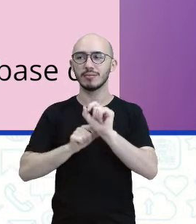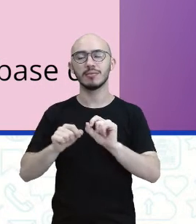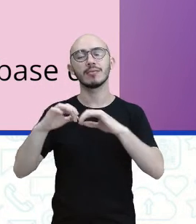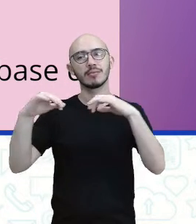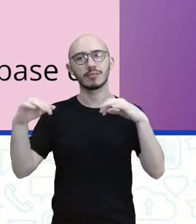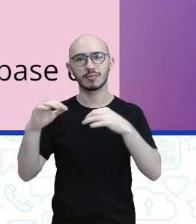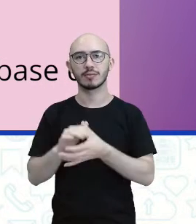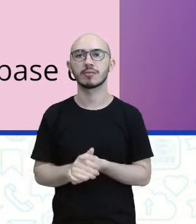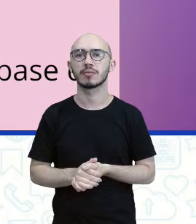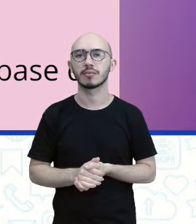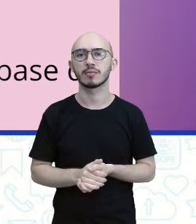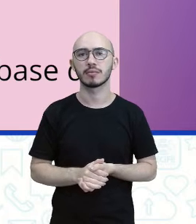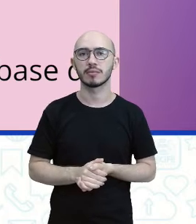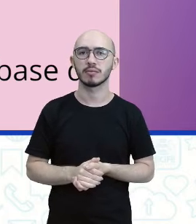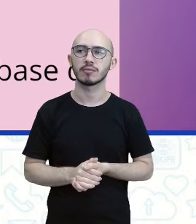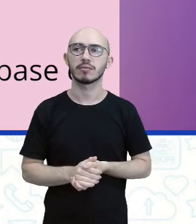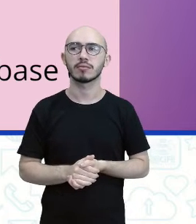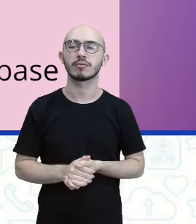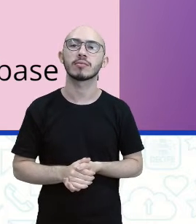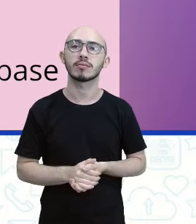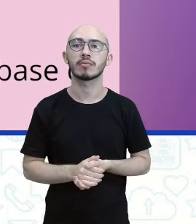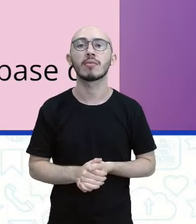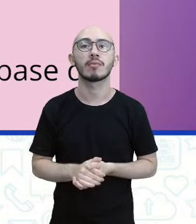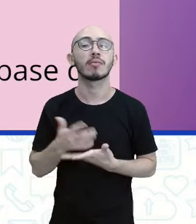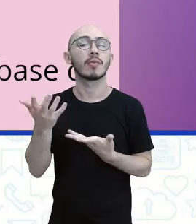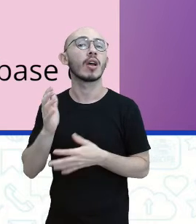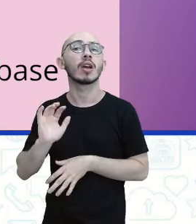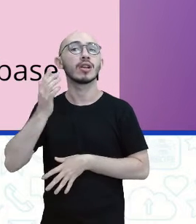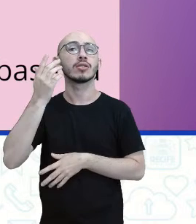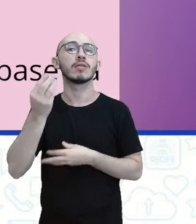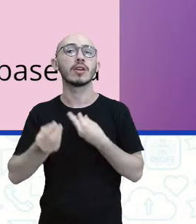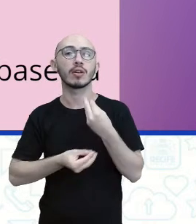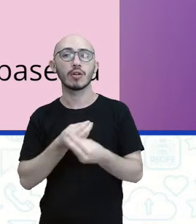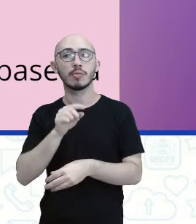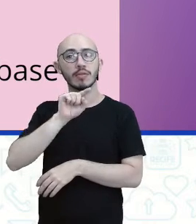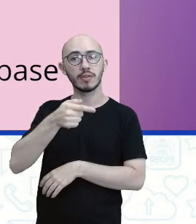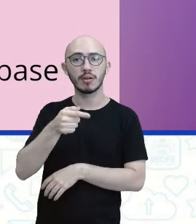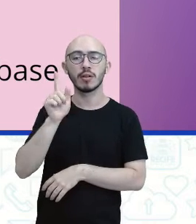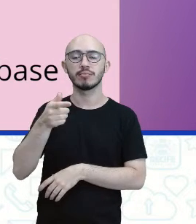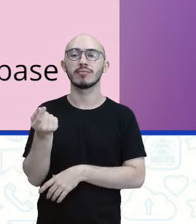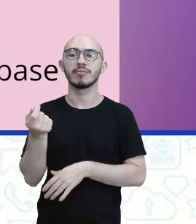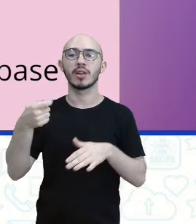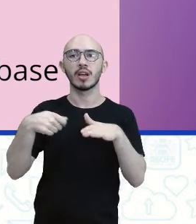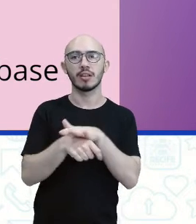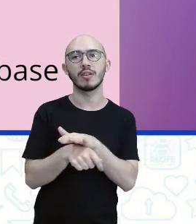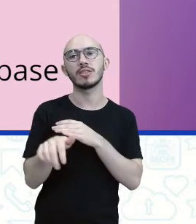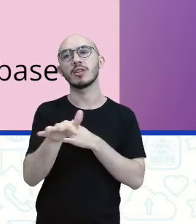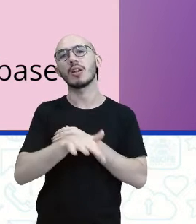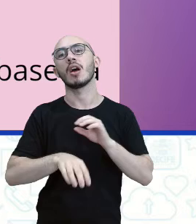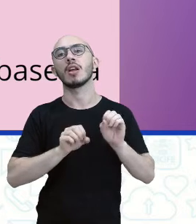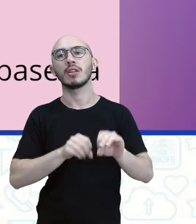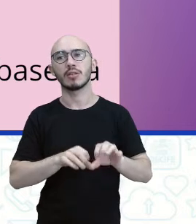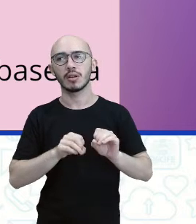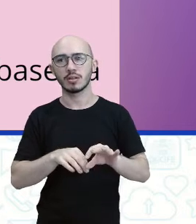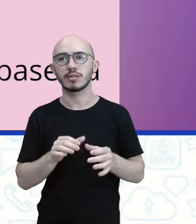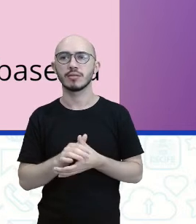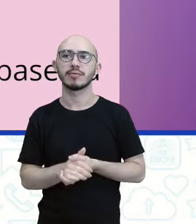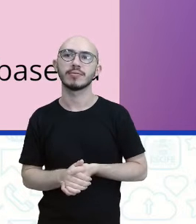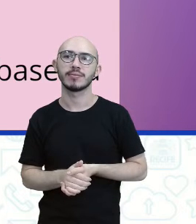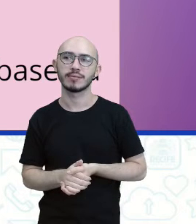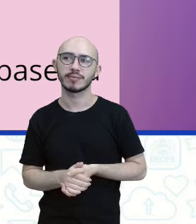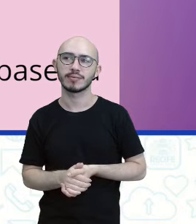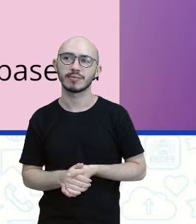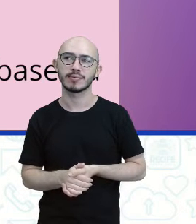o presidente, é investir na base da educação. Isso eu concordo demais, gente. O caminho a